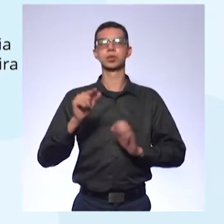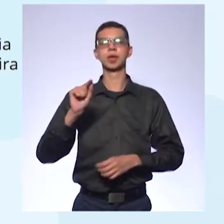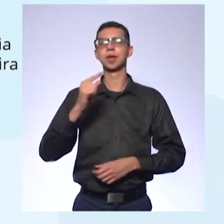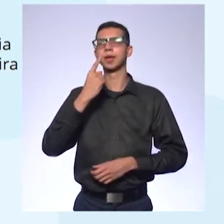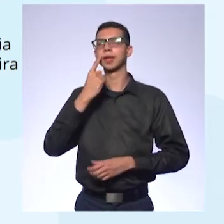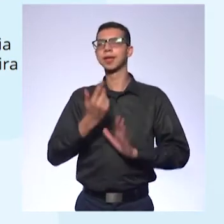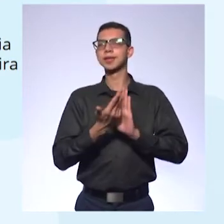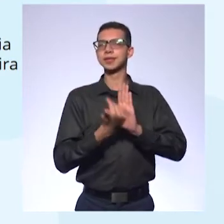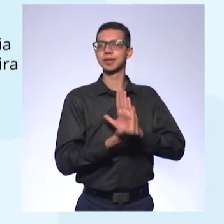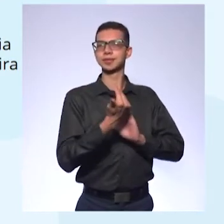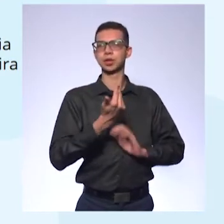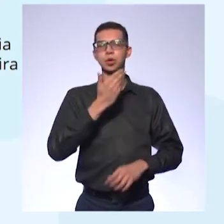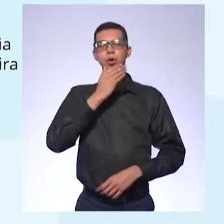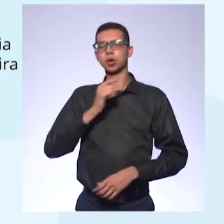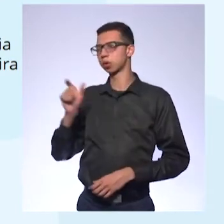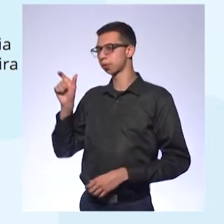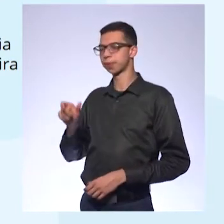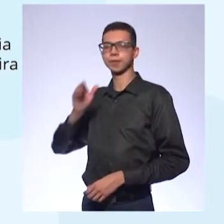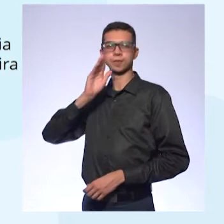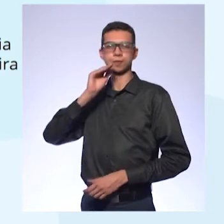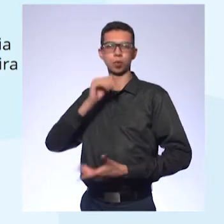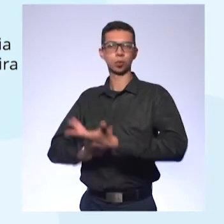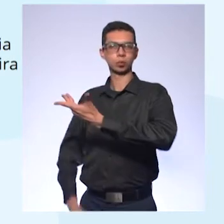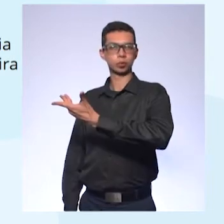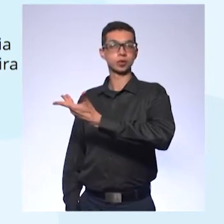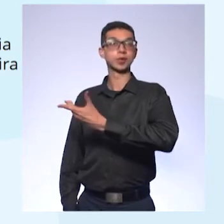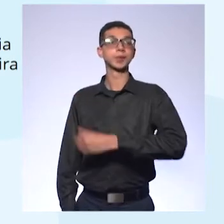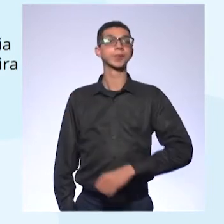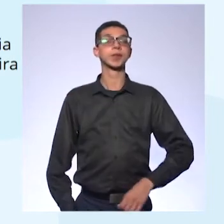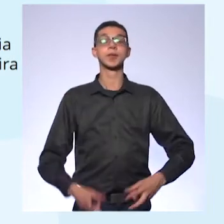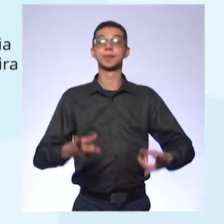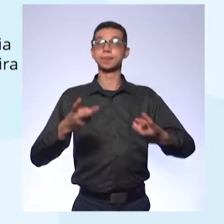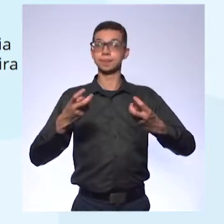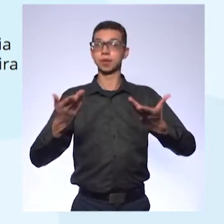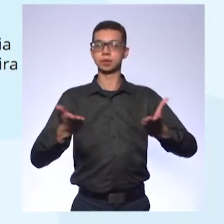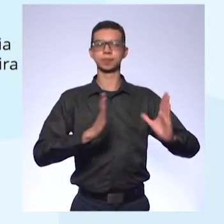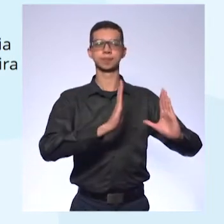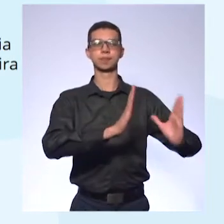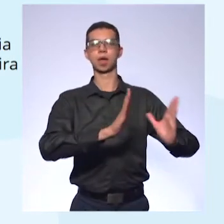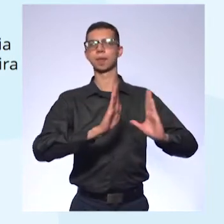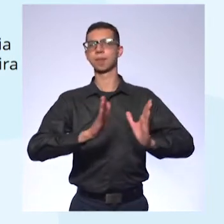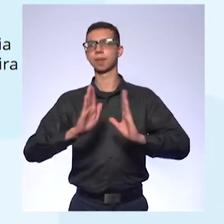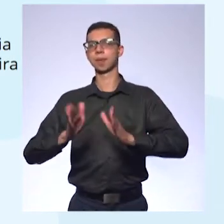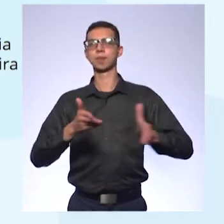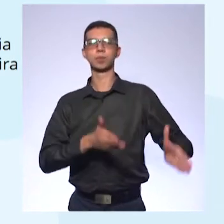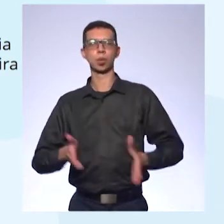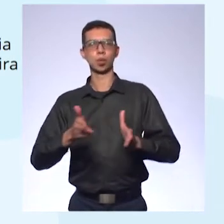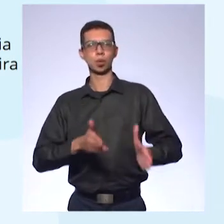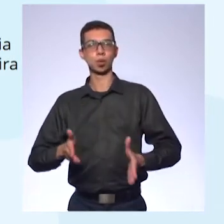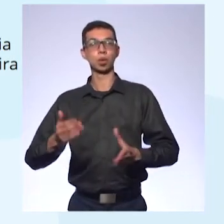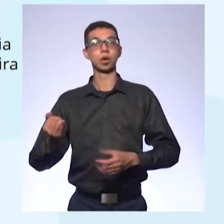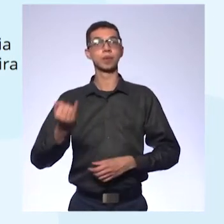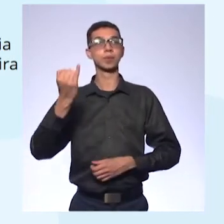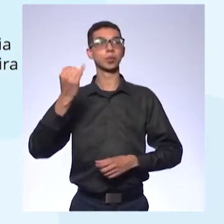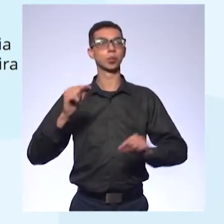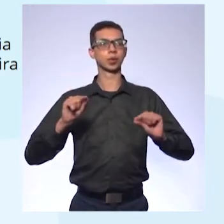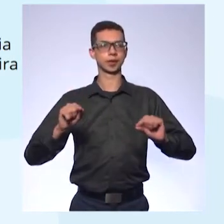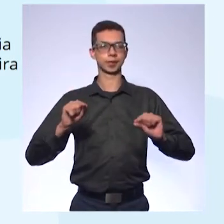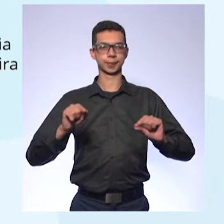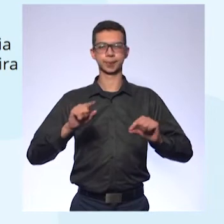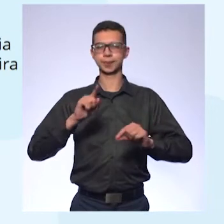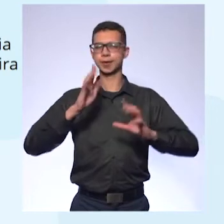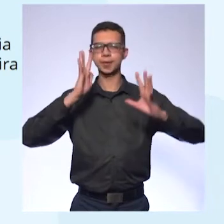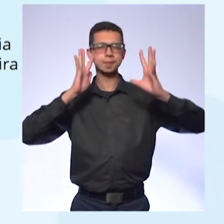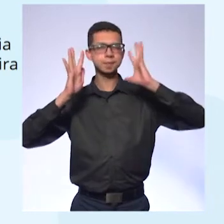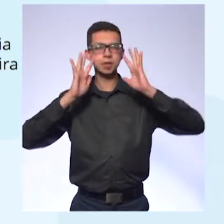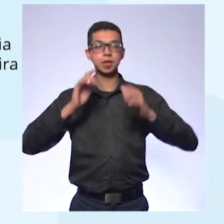desse esqueminha de cadeias produtivas, ele traz uma reflexão importante, né? Da extração, da prospecção,